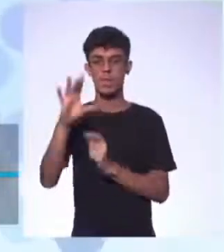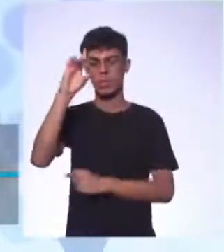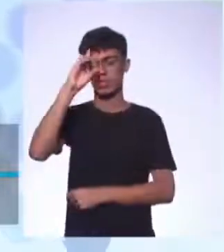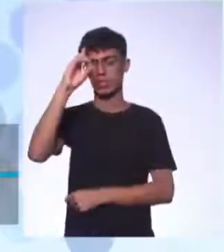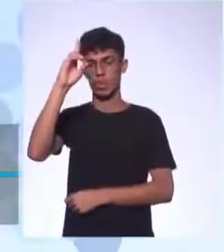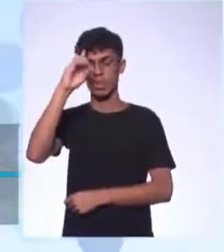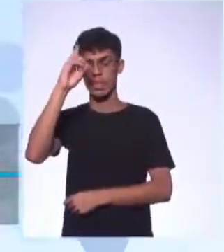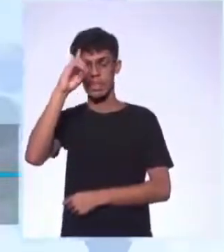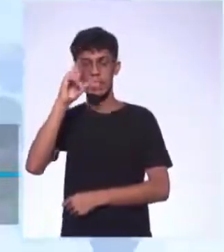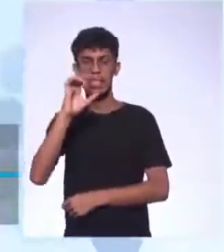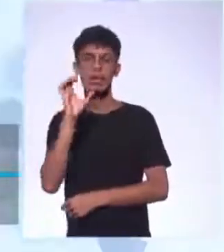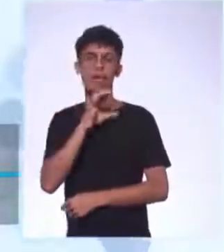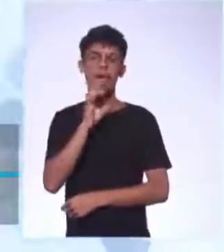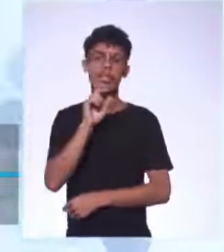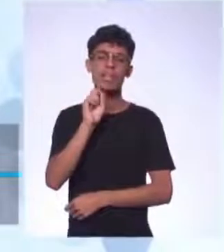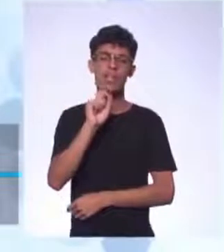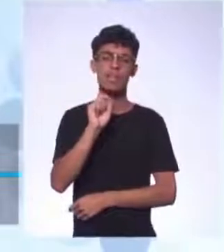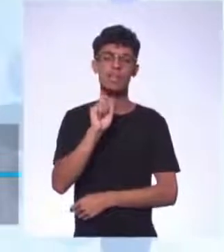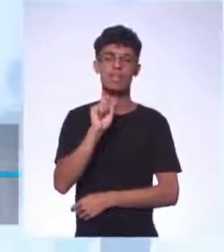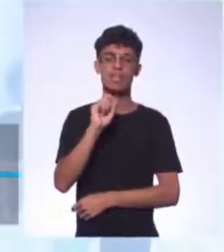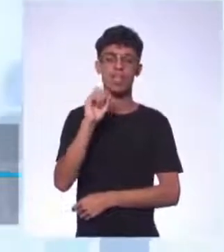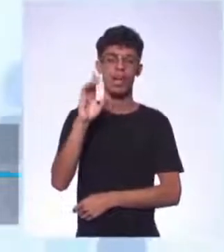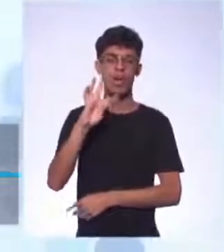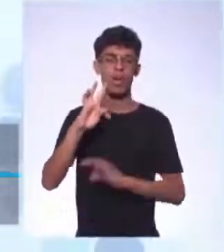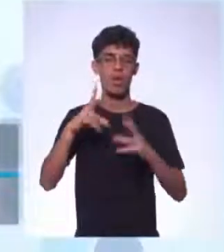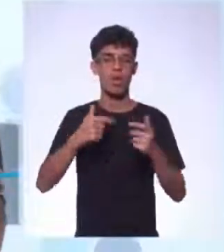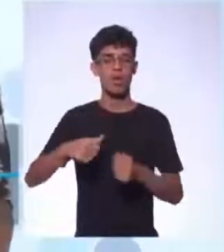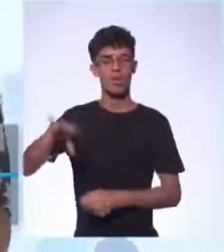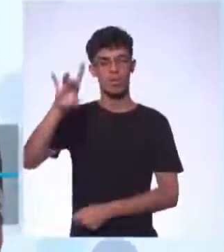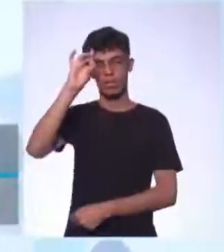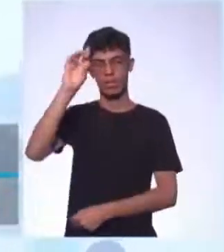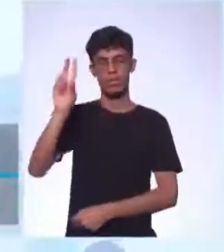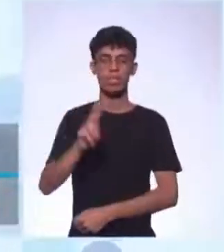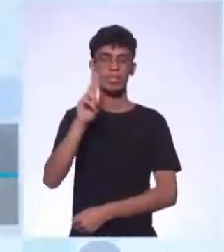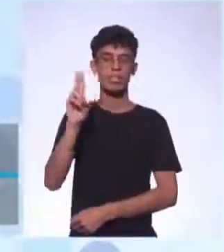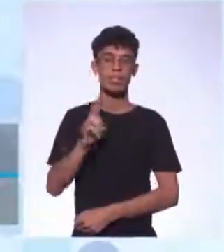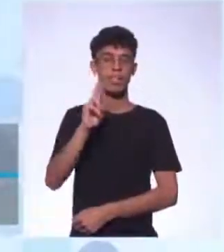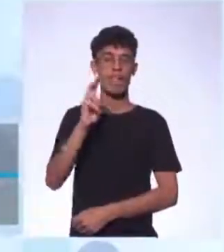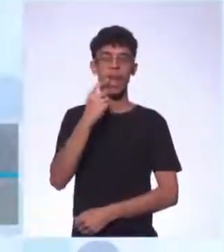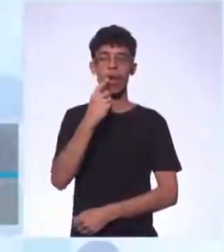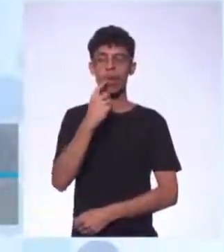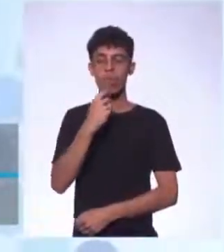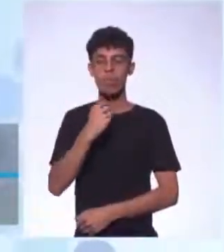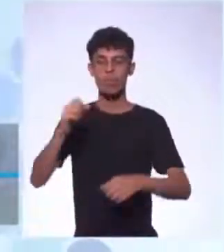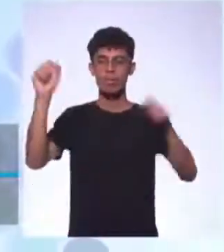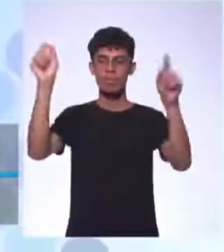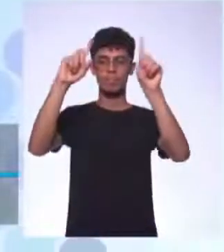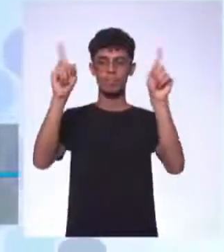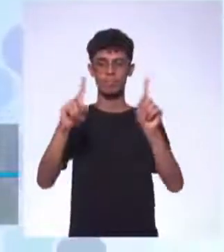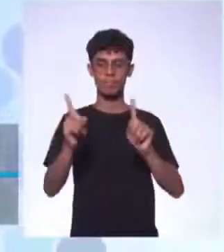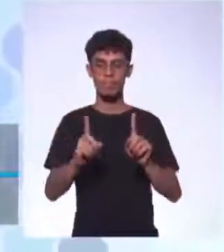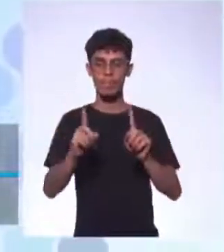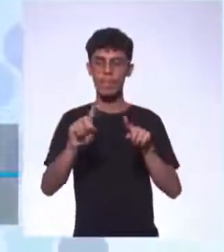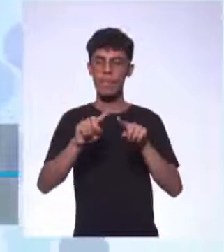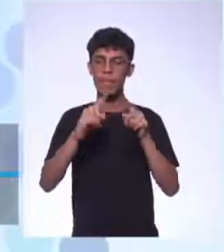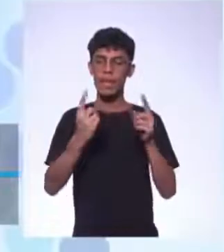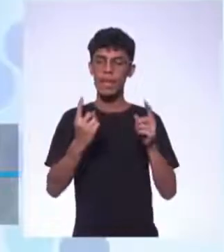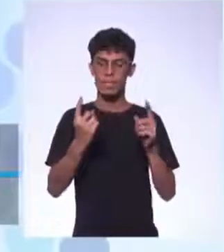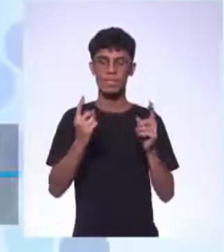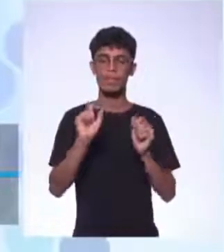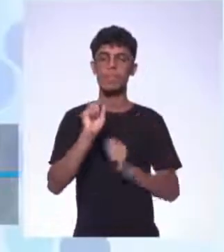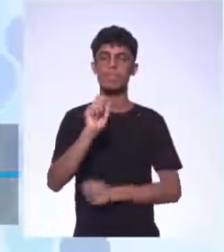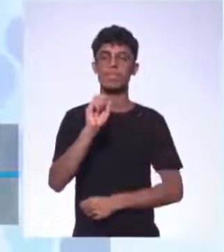tanto o plástico quanto o vidro, ele deixa os raios infravermelhos passarem, mas eles não deixam